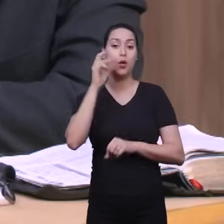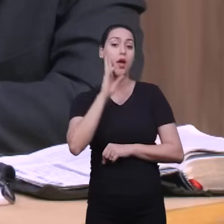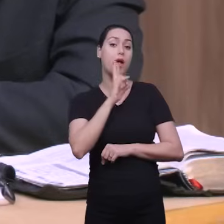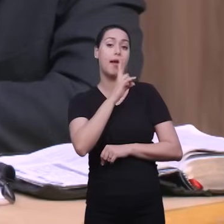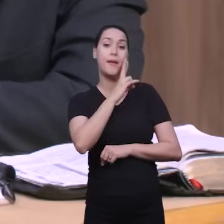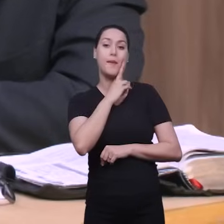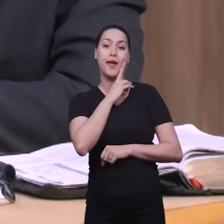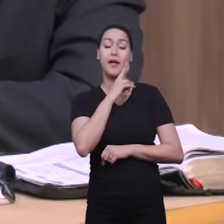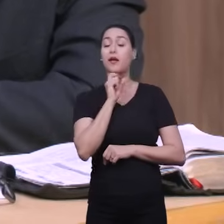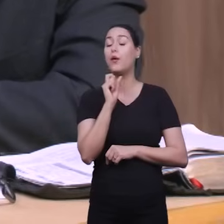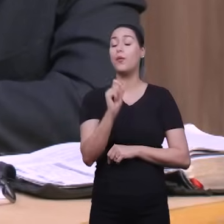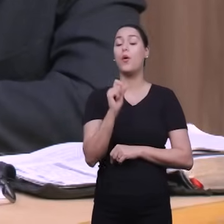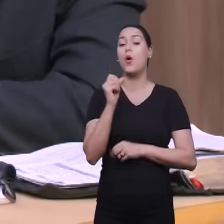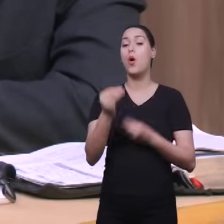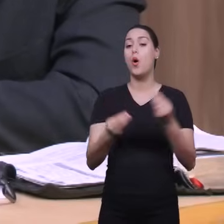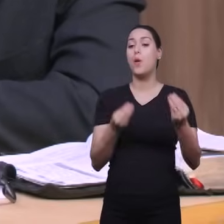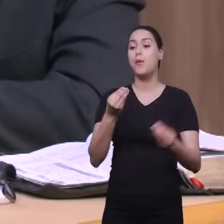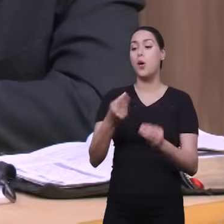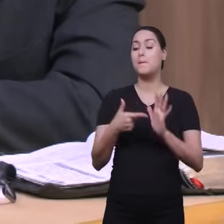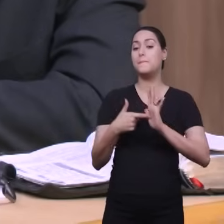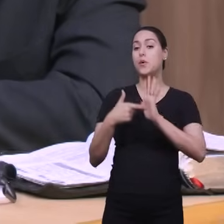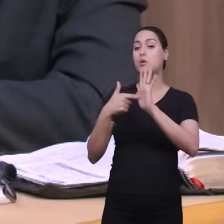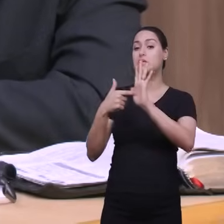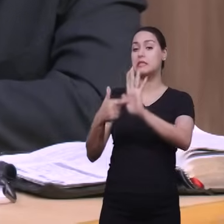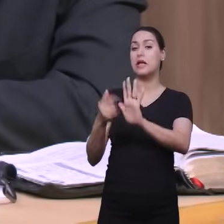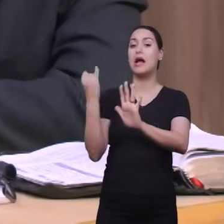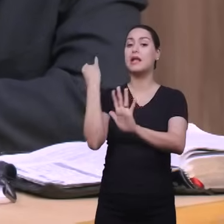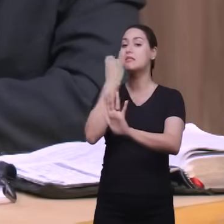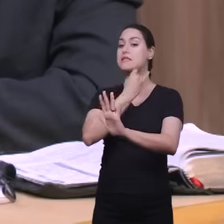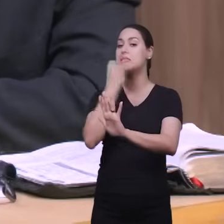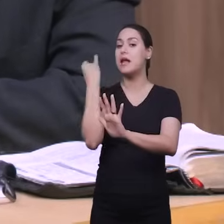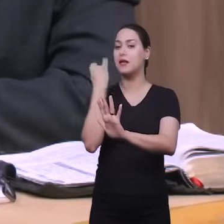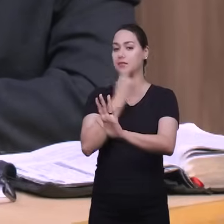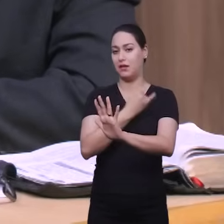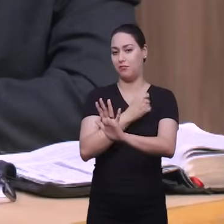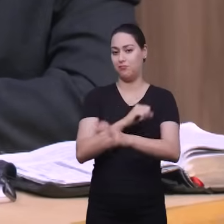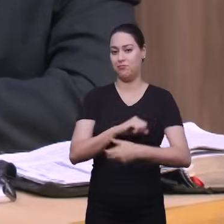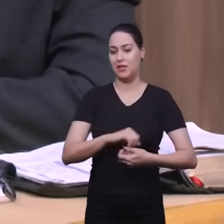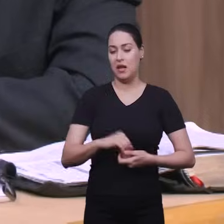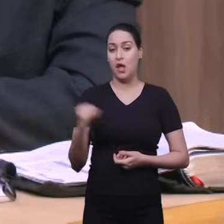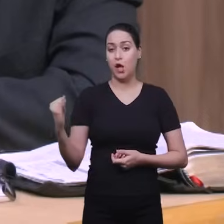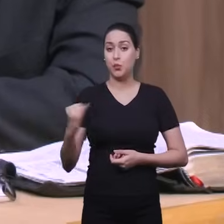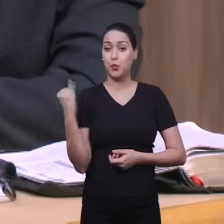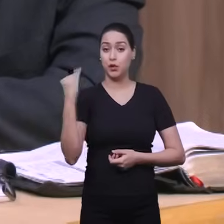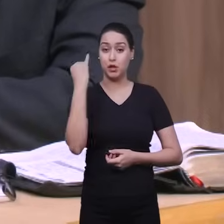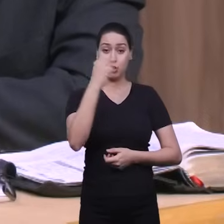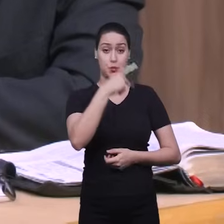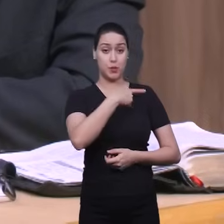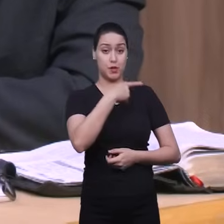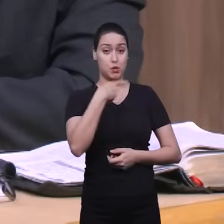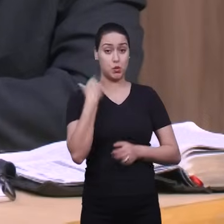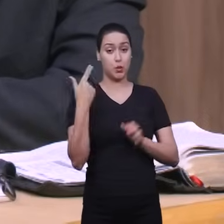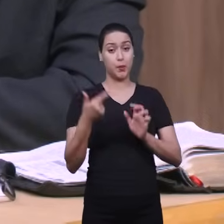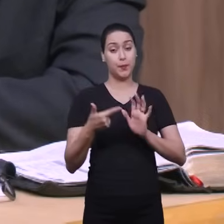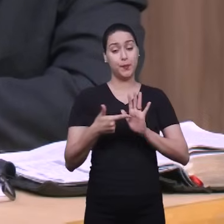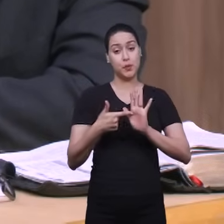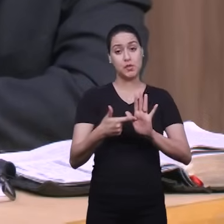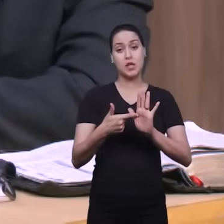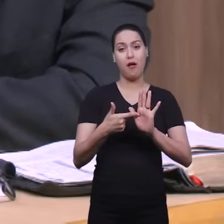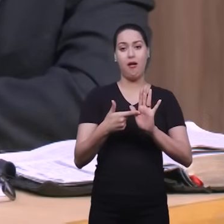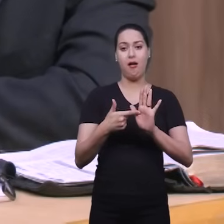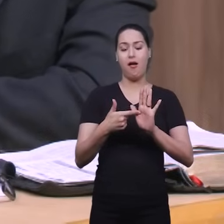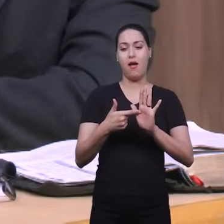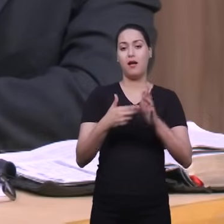apontar Isaque para ela a importância do pastor do ministério ele entender que a sua função